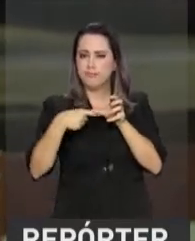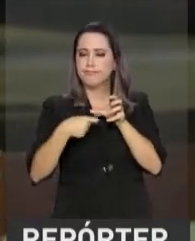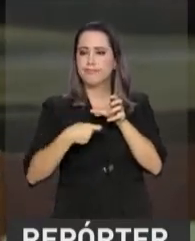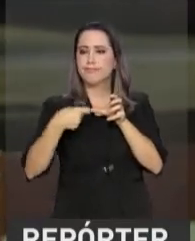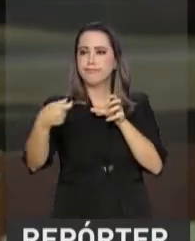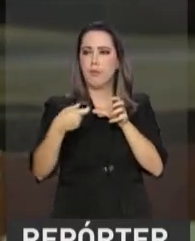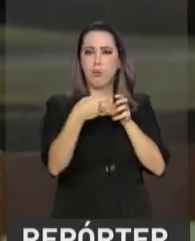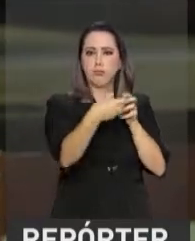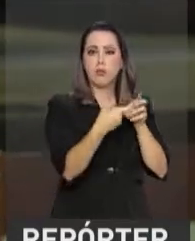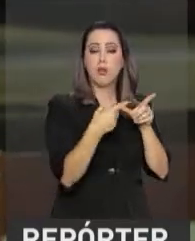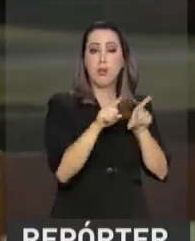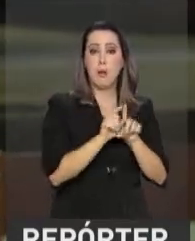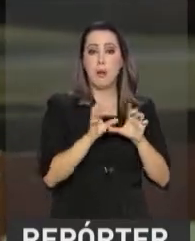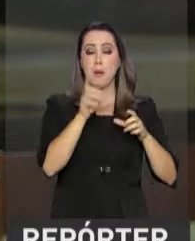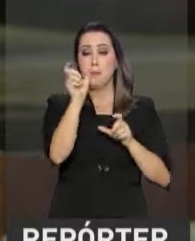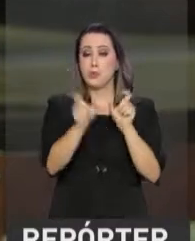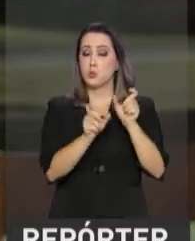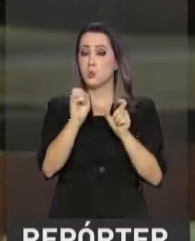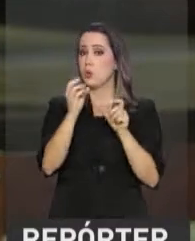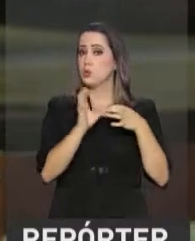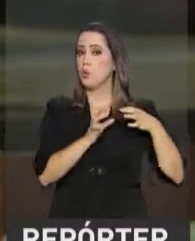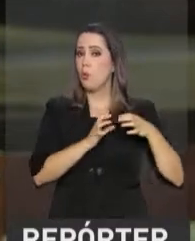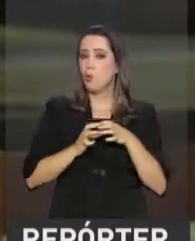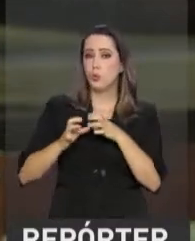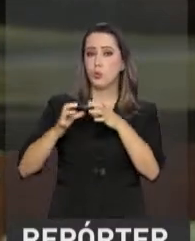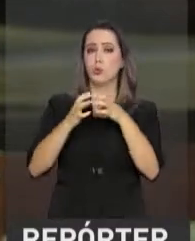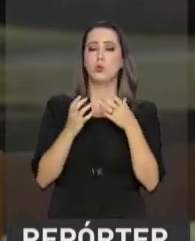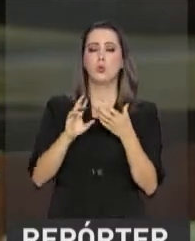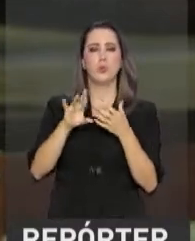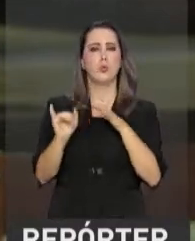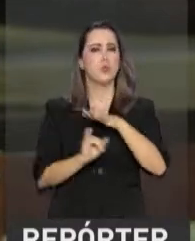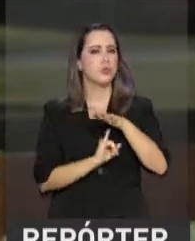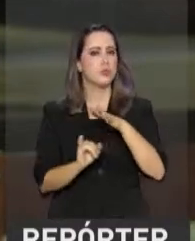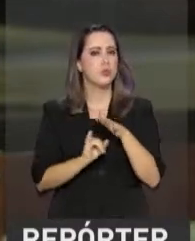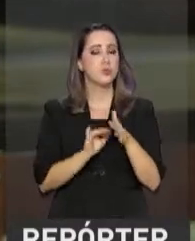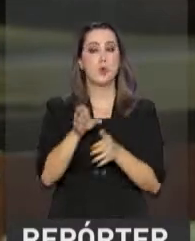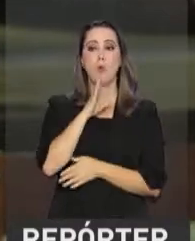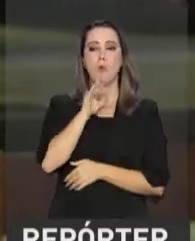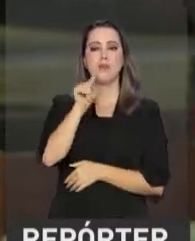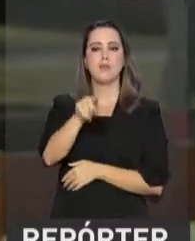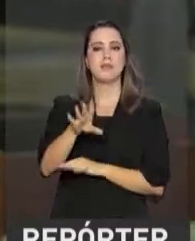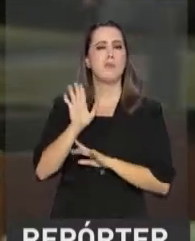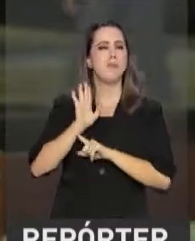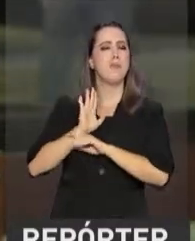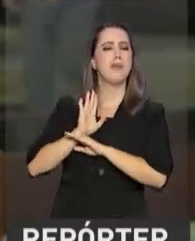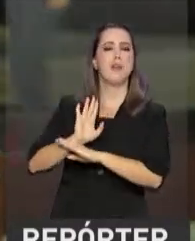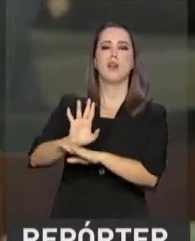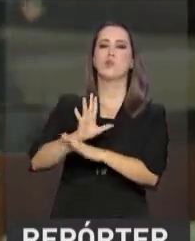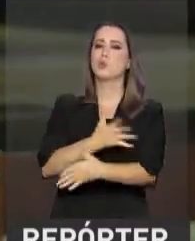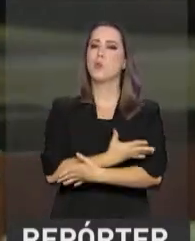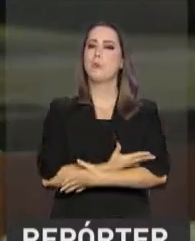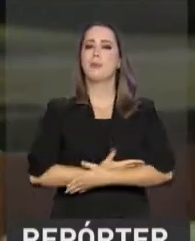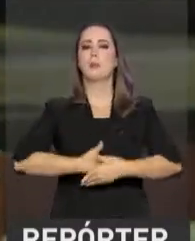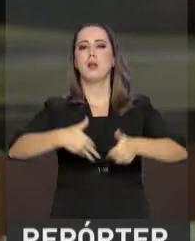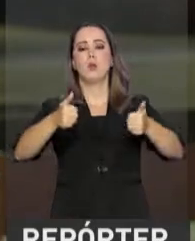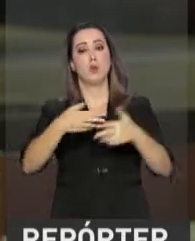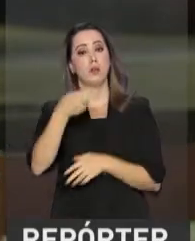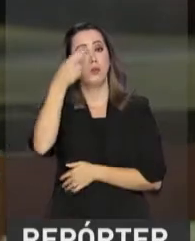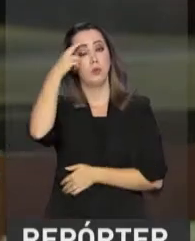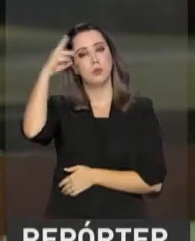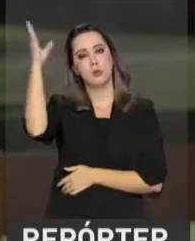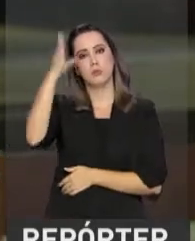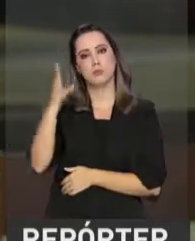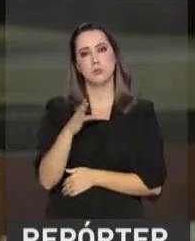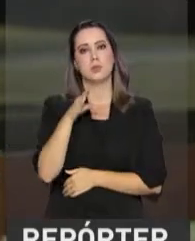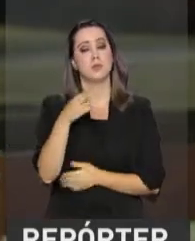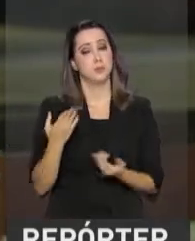a pessoas, grupos, iniciativas e instituições como um reconhecimento pelas contribuições para a cultura brasileira. Segundo o Ministério